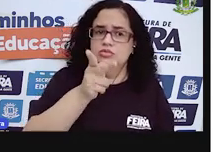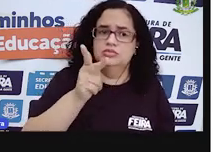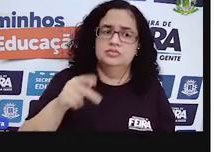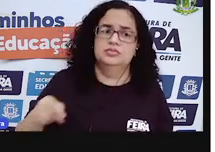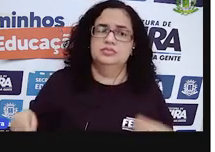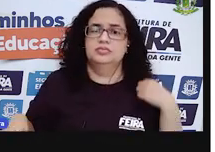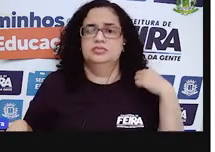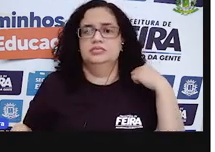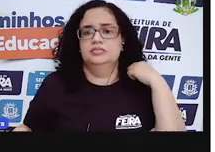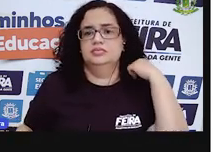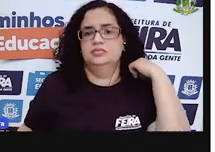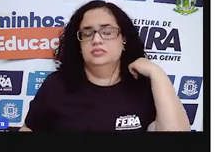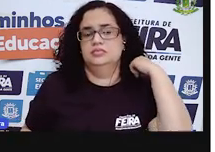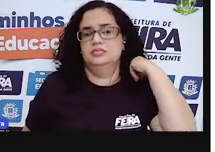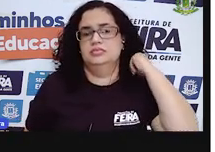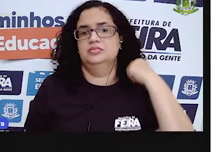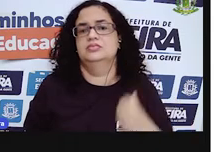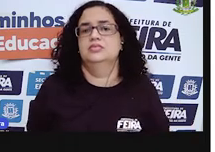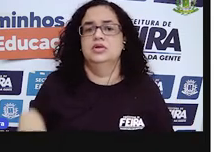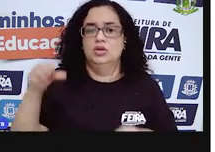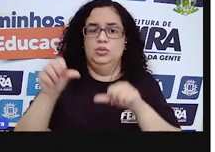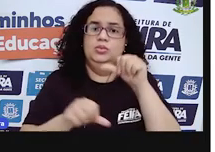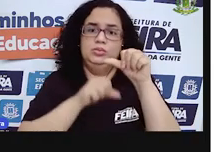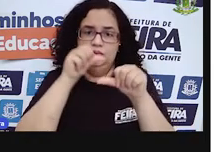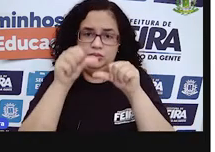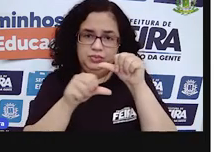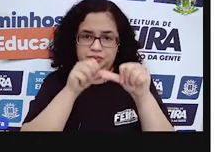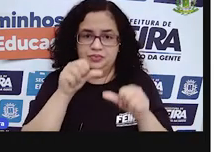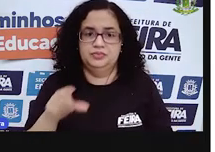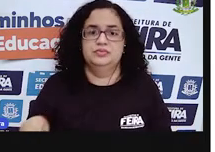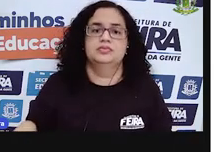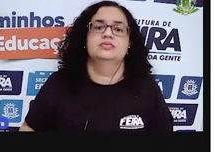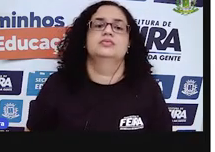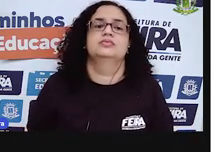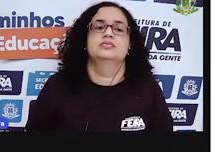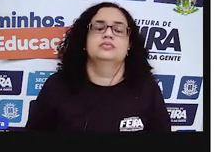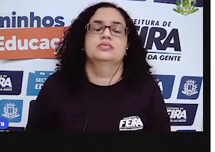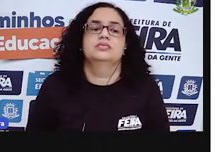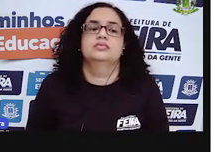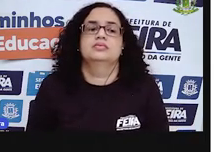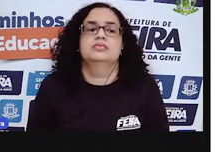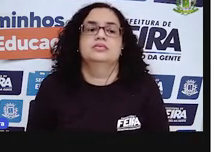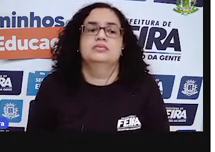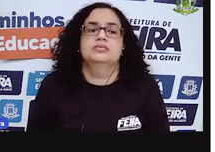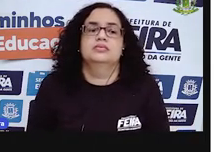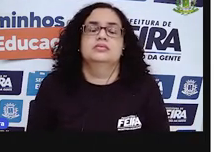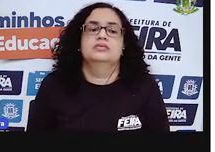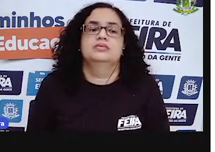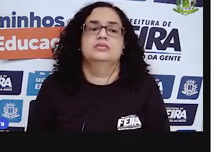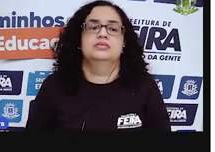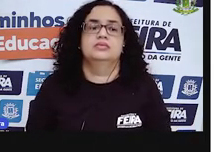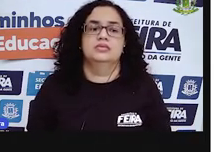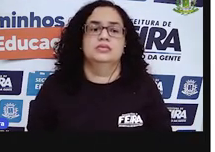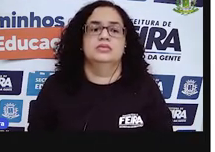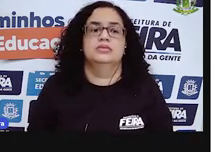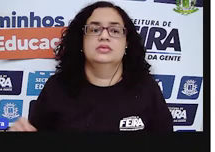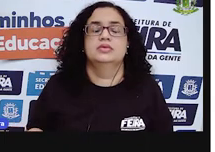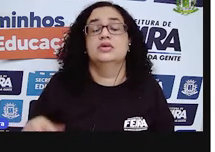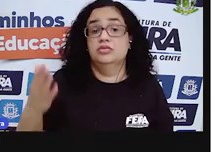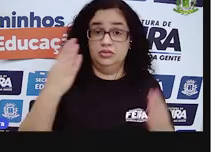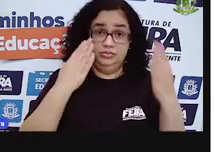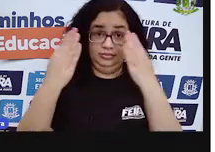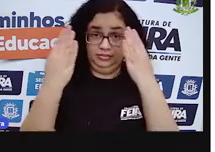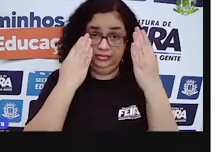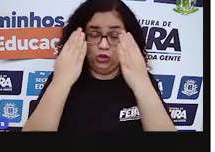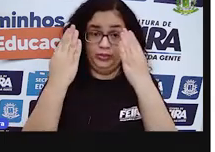vamos lá vamos lá vamos lá vamos lá tá mudando e pronto bom então vamos